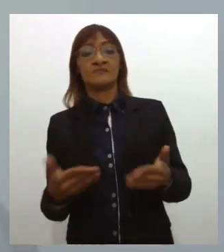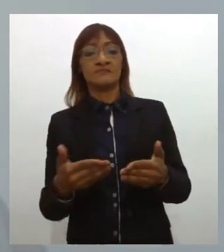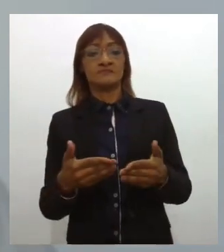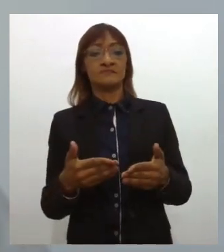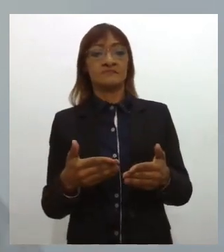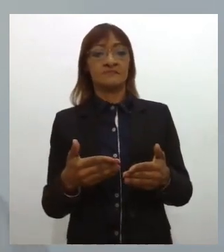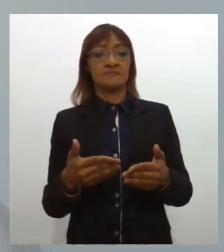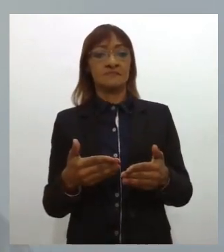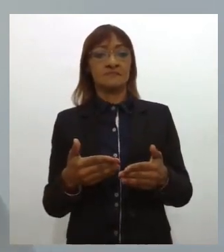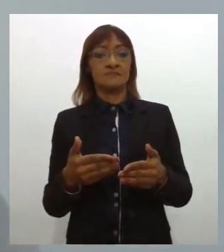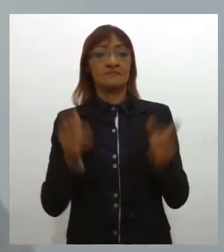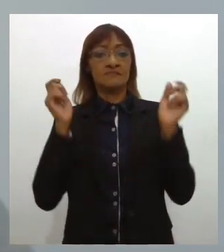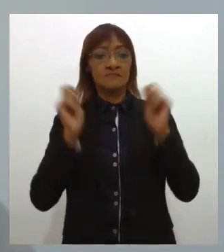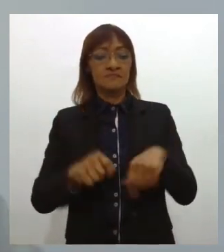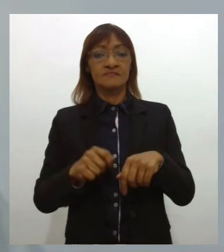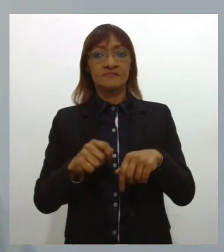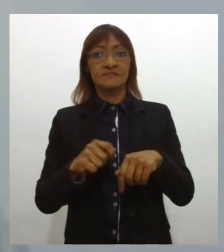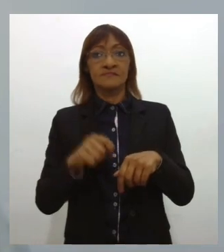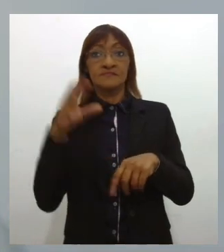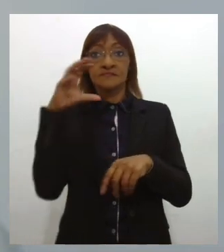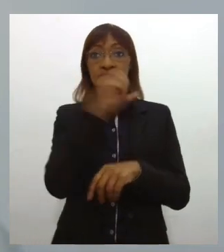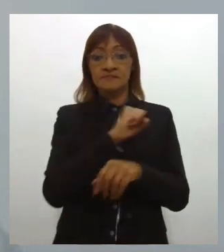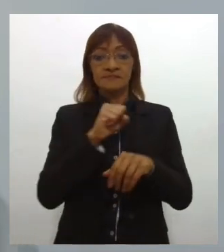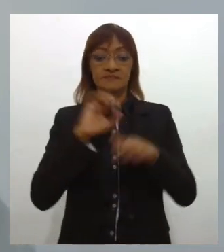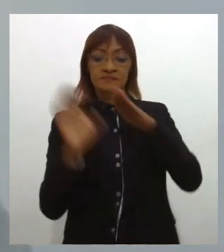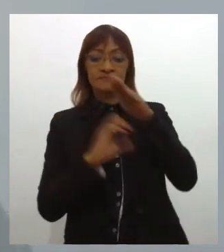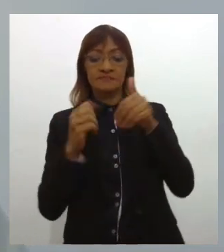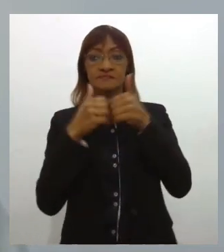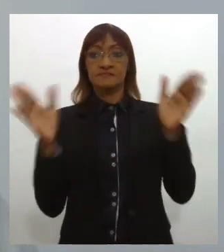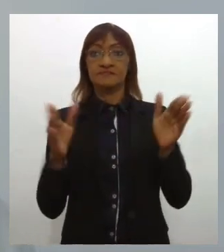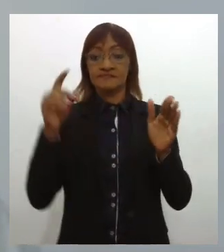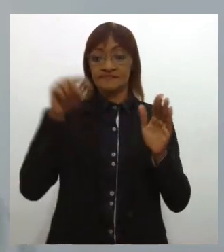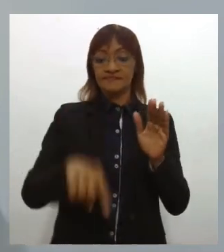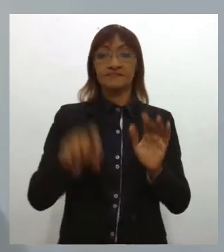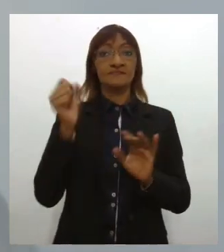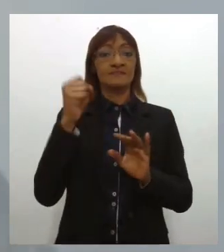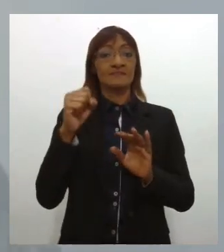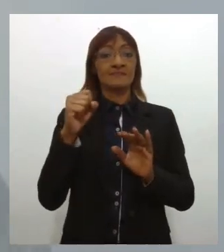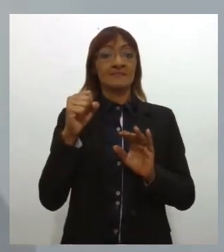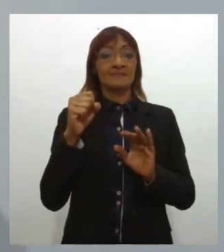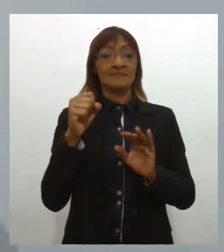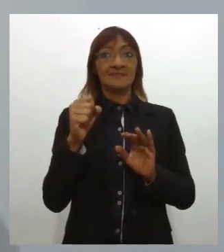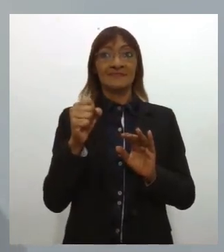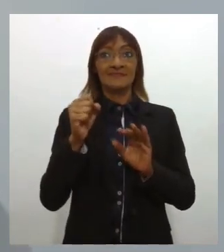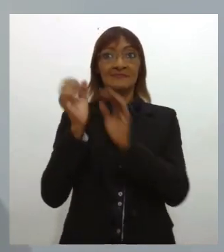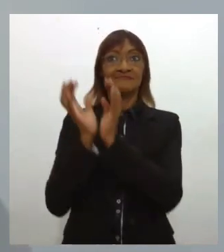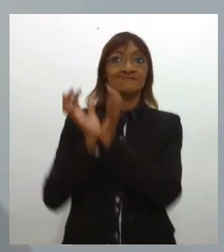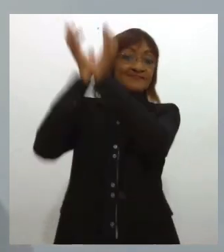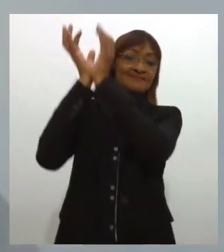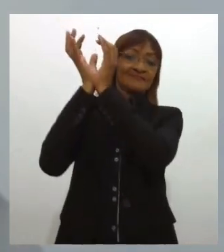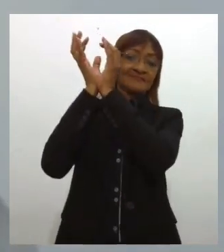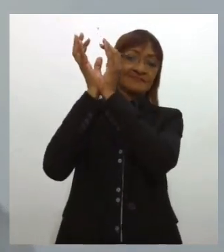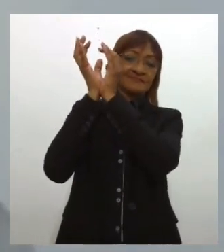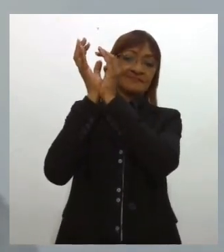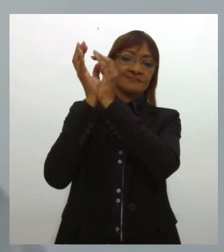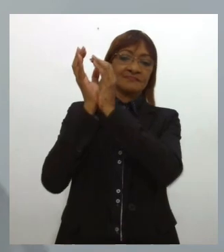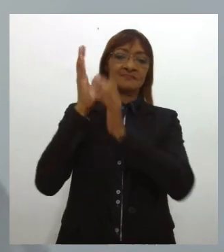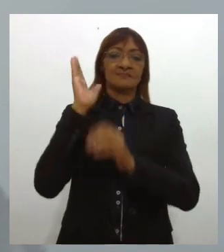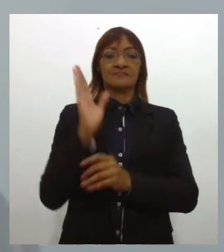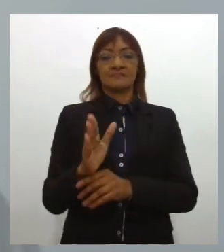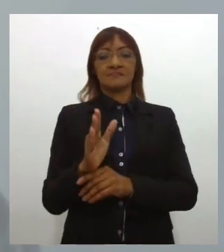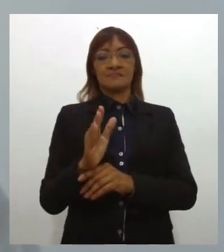tempo, menor burocracia para abrir uma empresa. E o estado de Sergipe saiu quase campeão nisso, né? Então, ele já